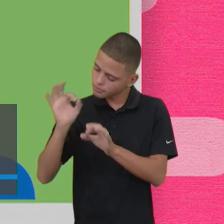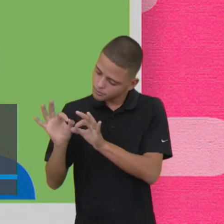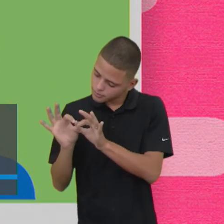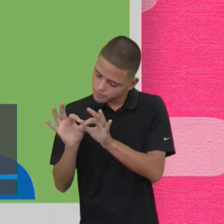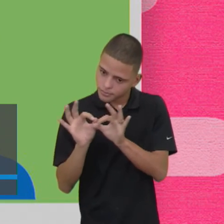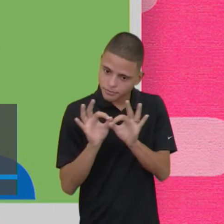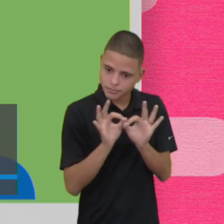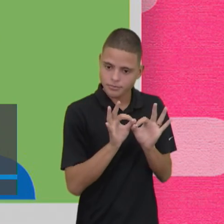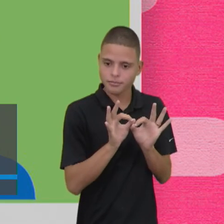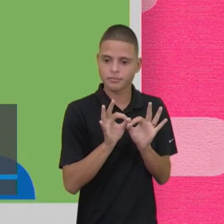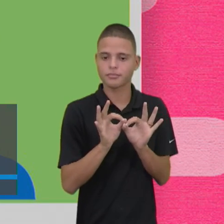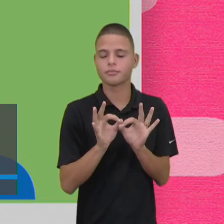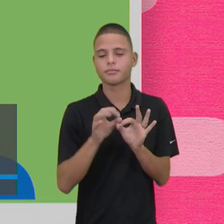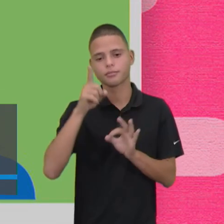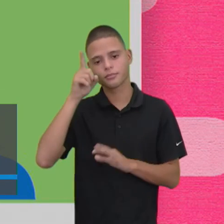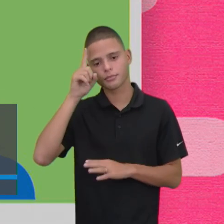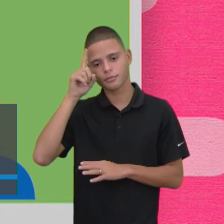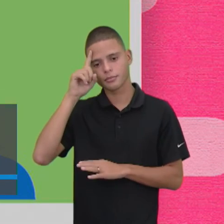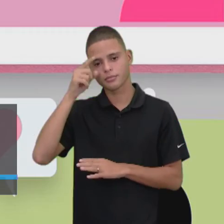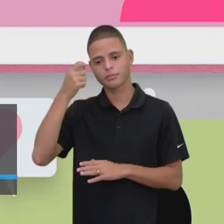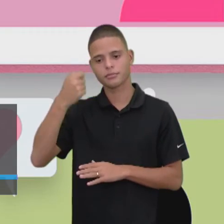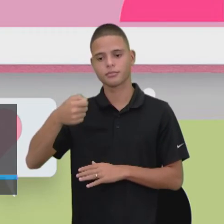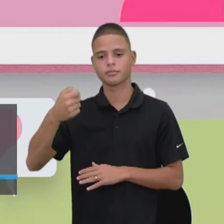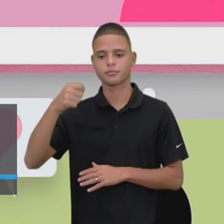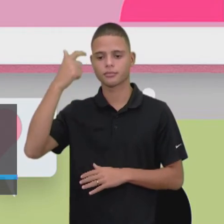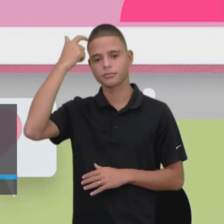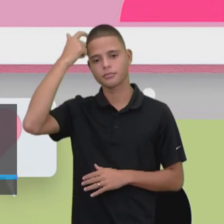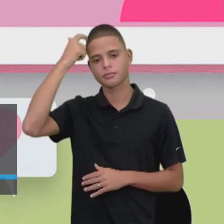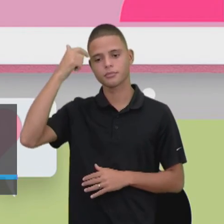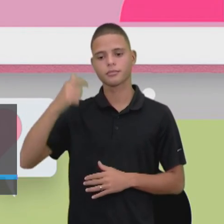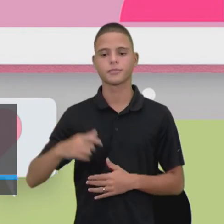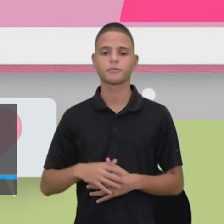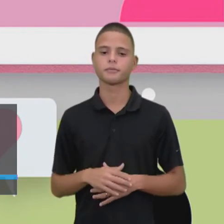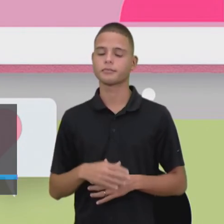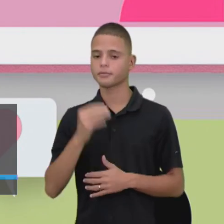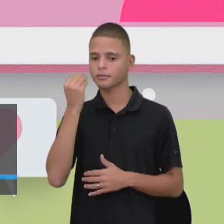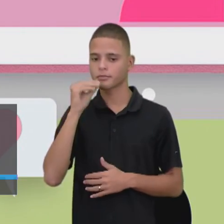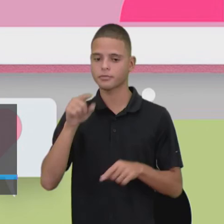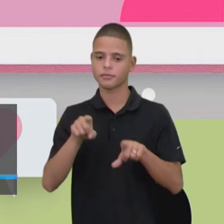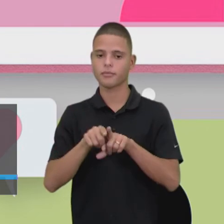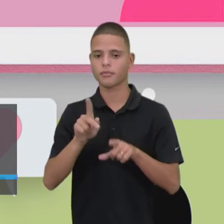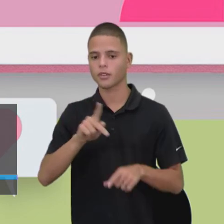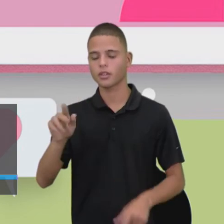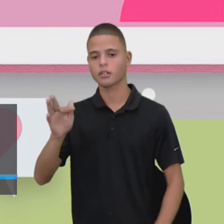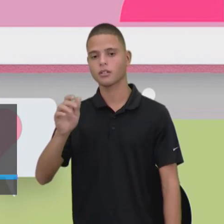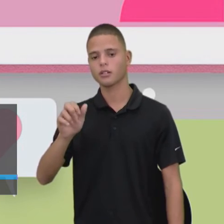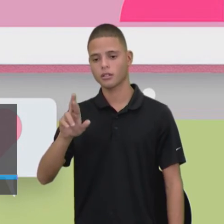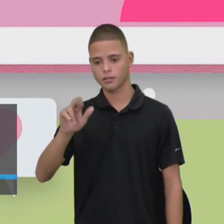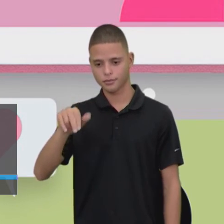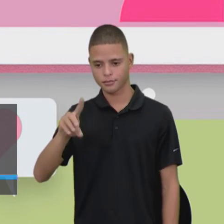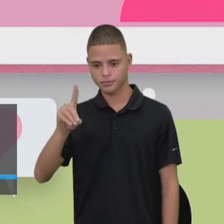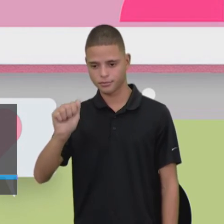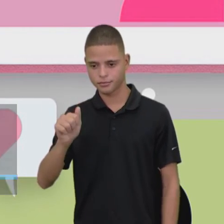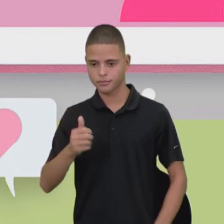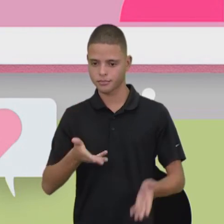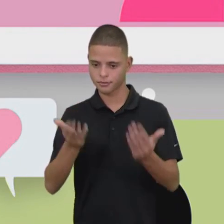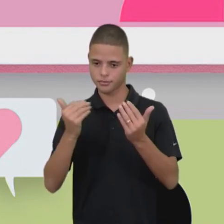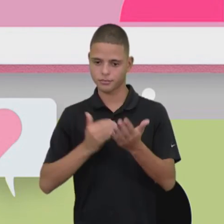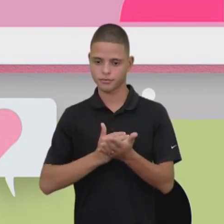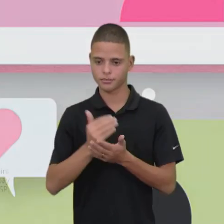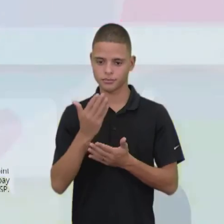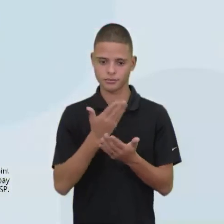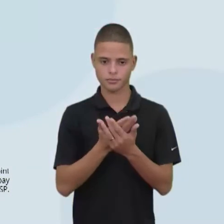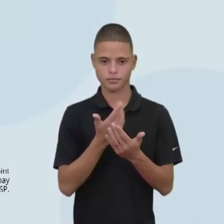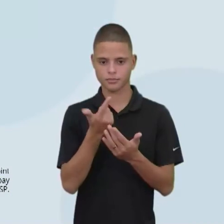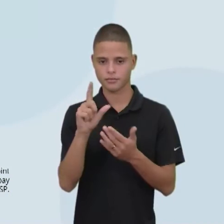vai escolher, é todo dia. Muito bem. E aproveitando a fala da Pro Fernanda, então vamos começar a estudar? Olha só, temos mais